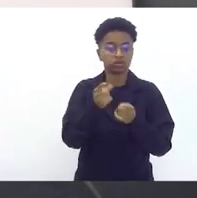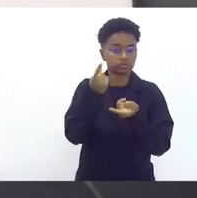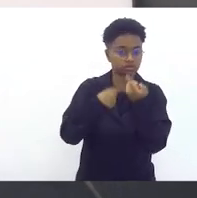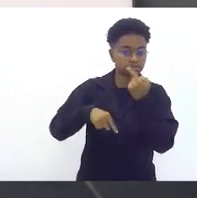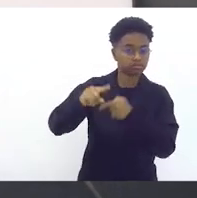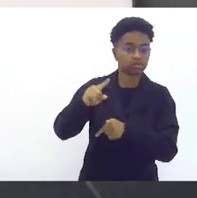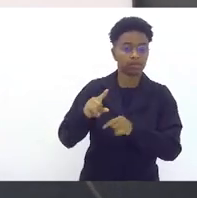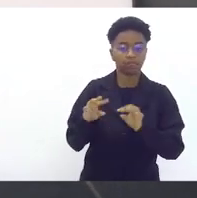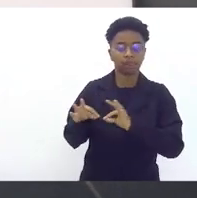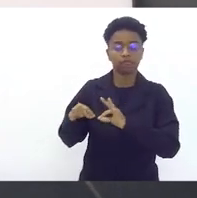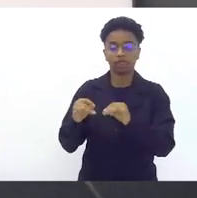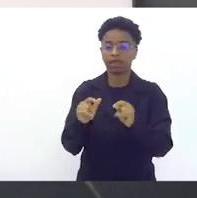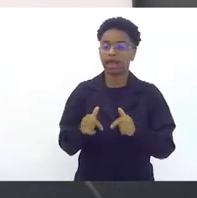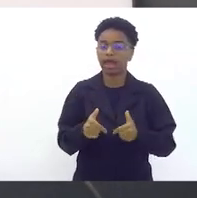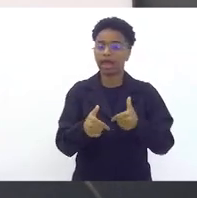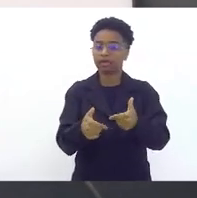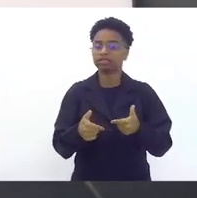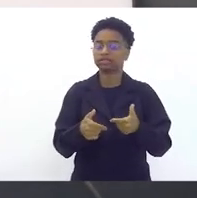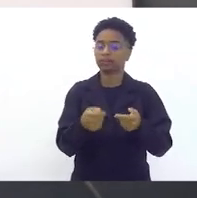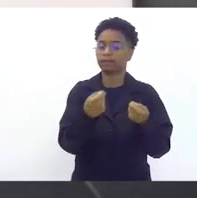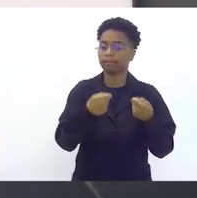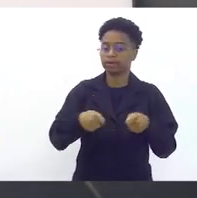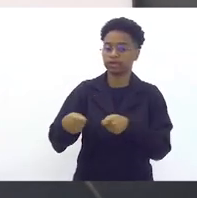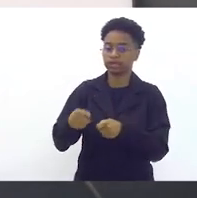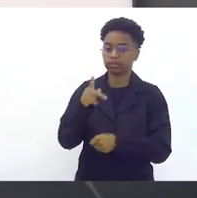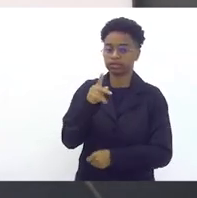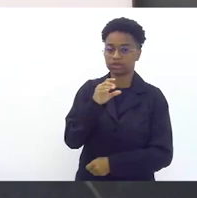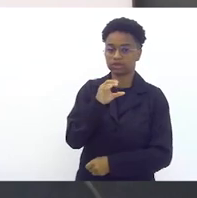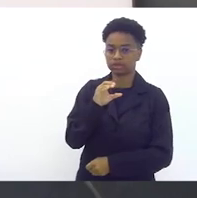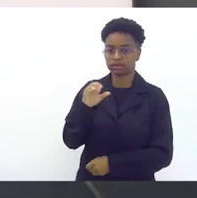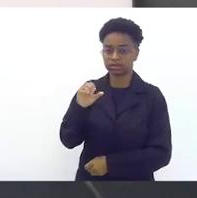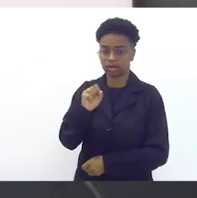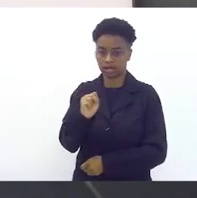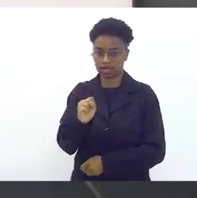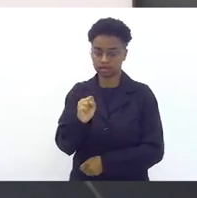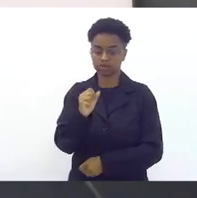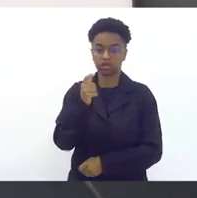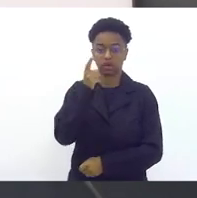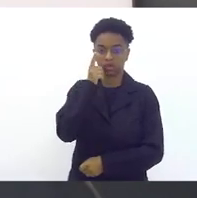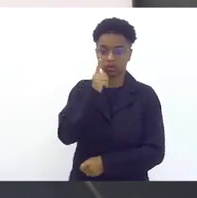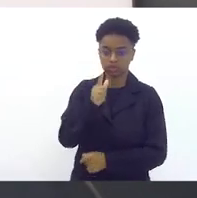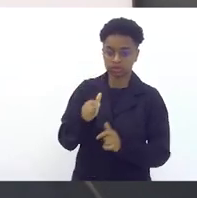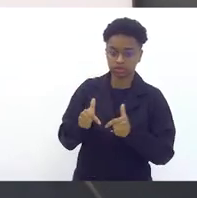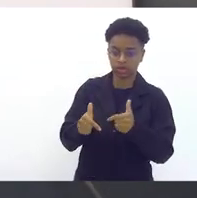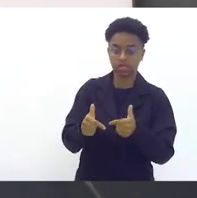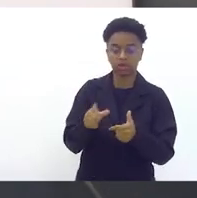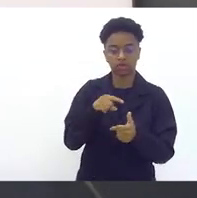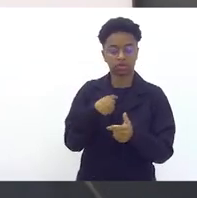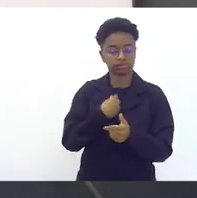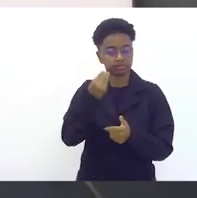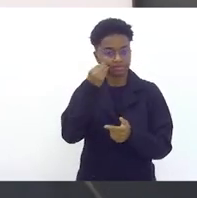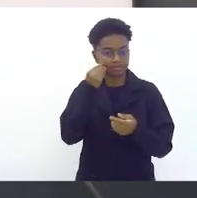Todas as iniciativas necessárias para que o PCSS fosse implementado foram oferecidas por essa casa.